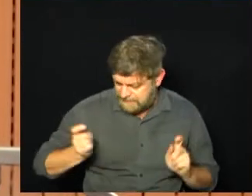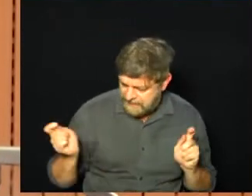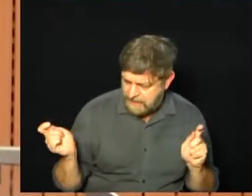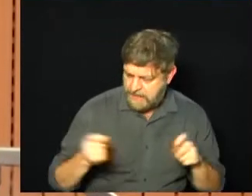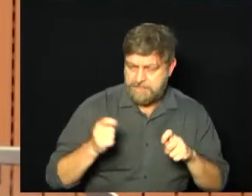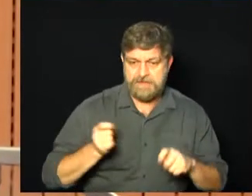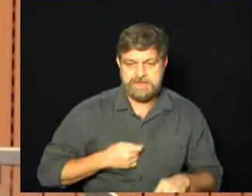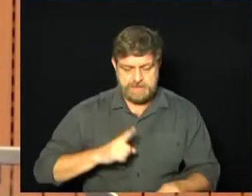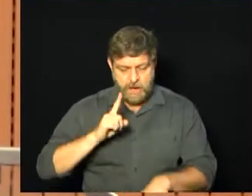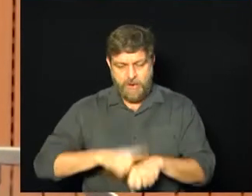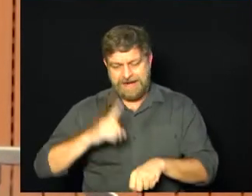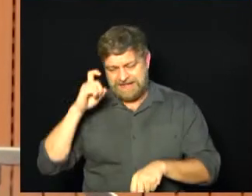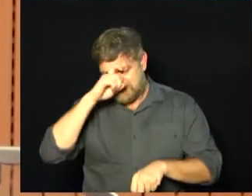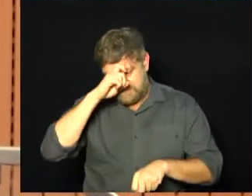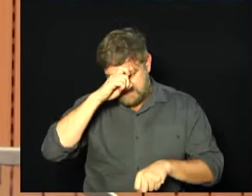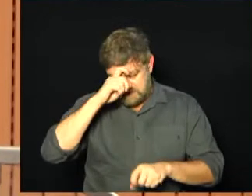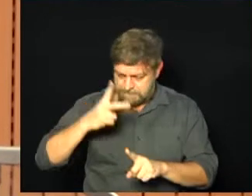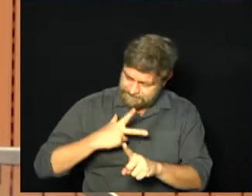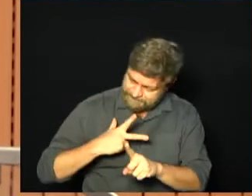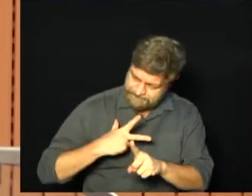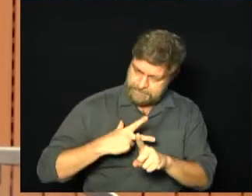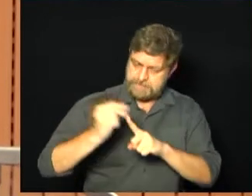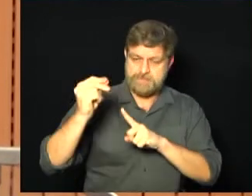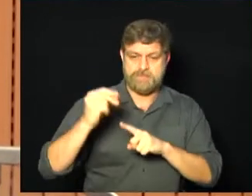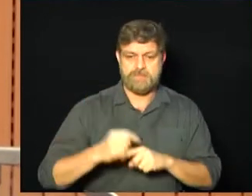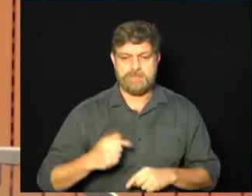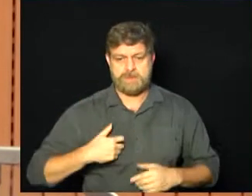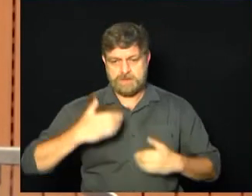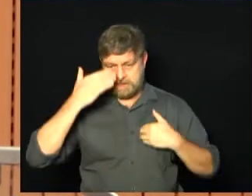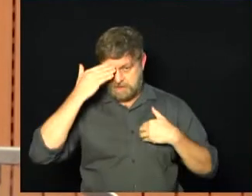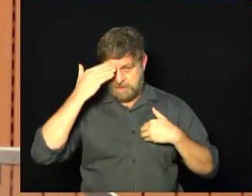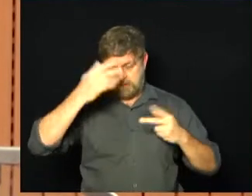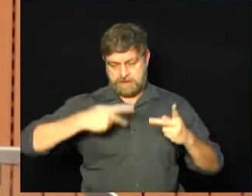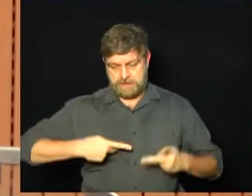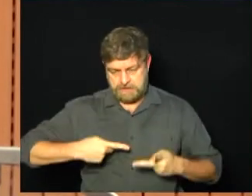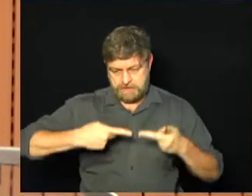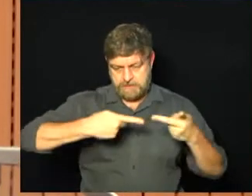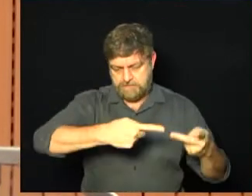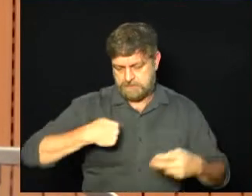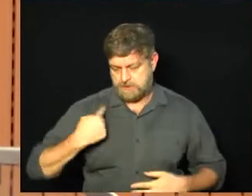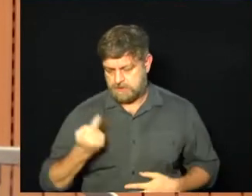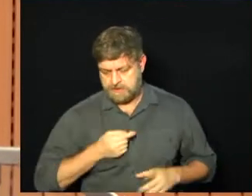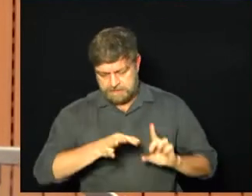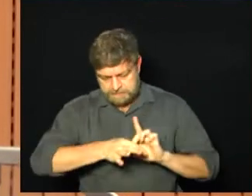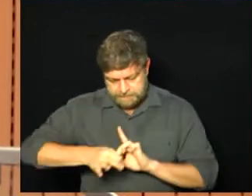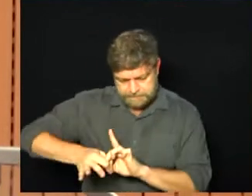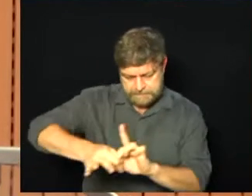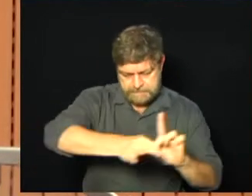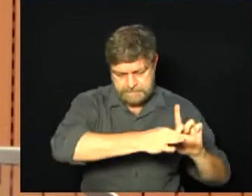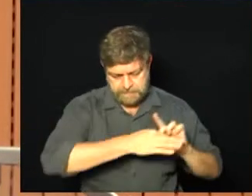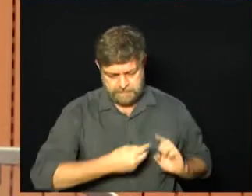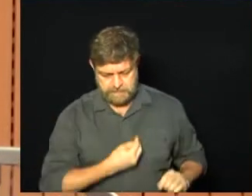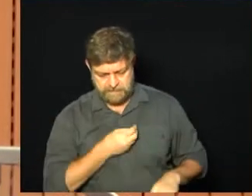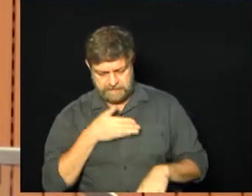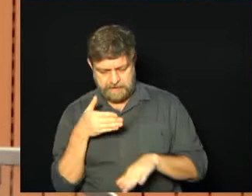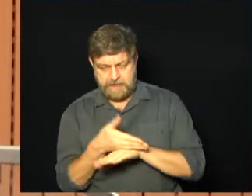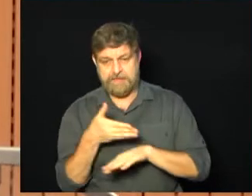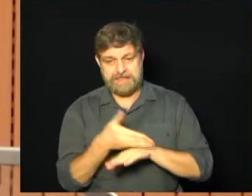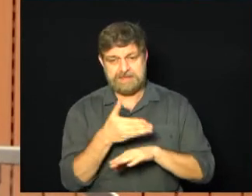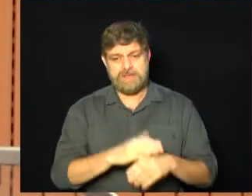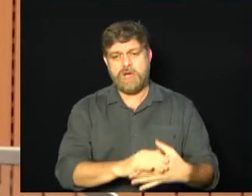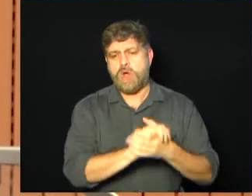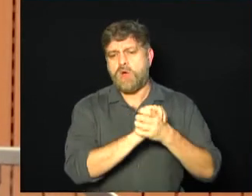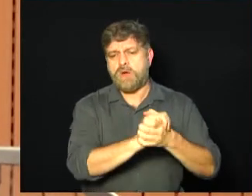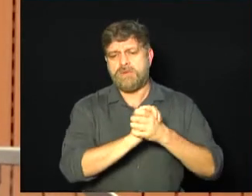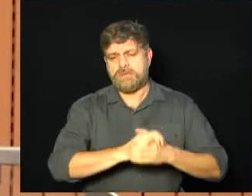superar esse momento difícil. Então, eu agradeço o convite por estarmos aqui hoje, participando desse momento, e parabenizo